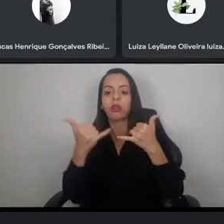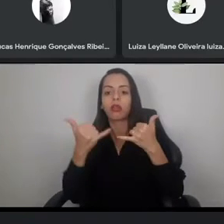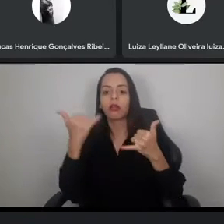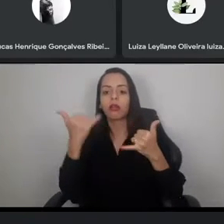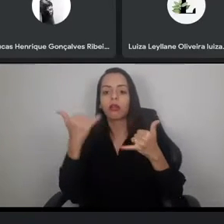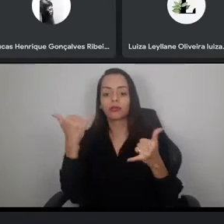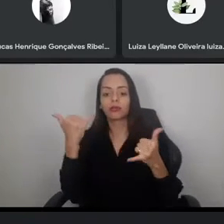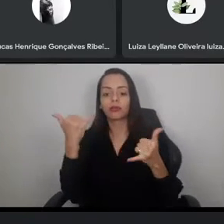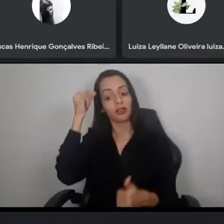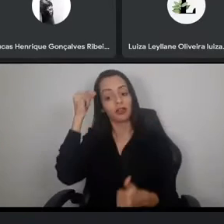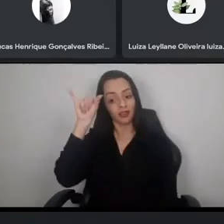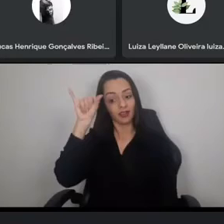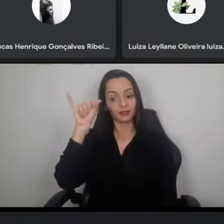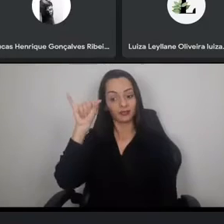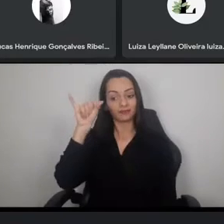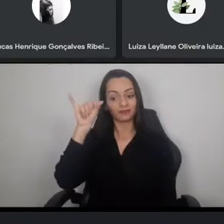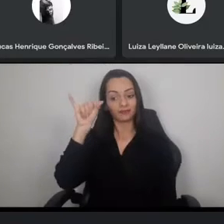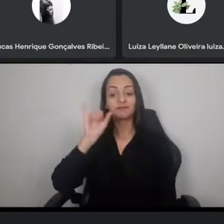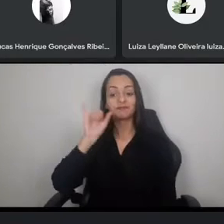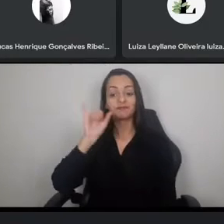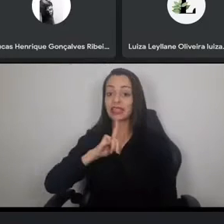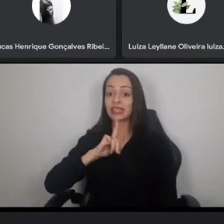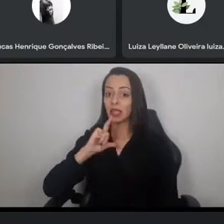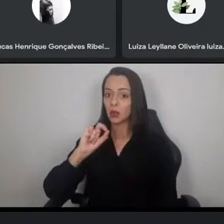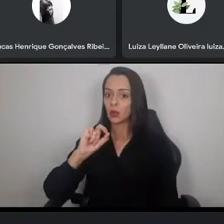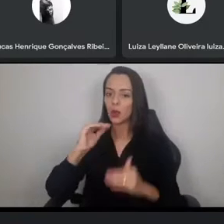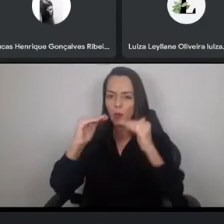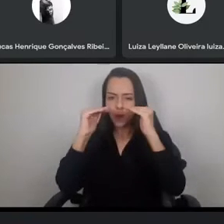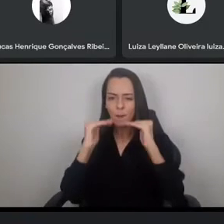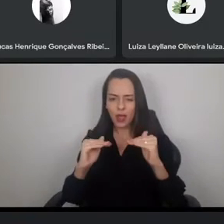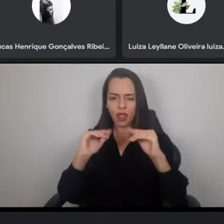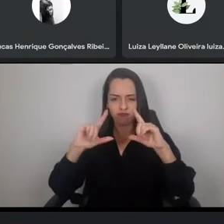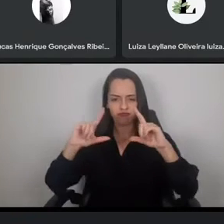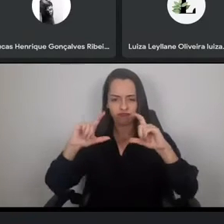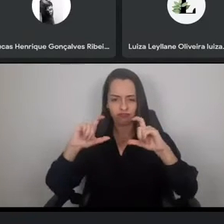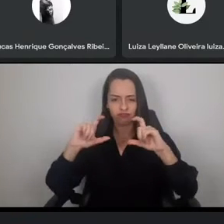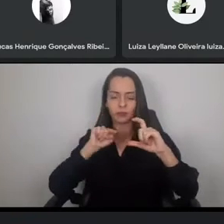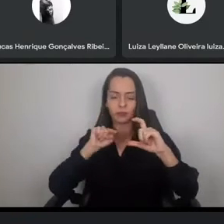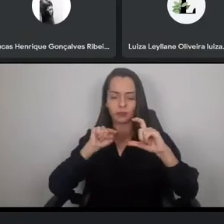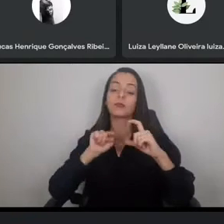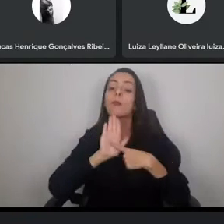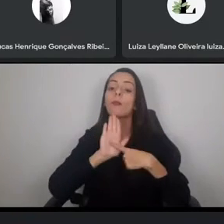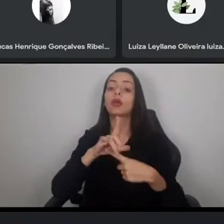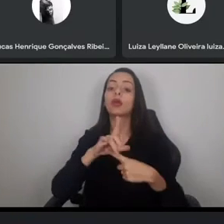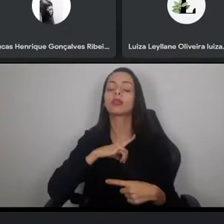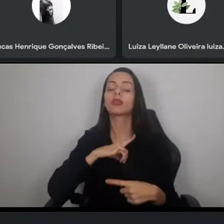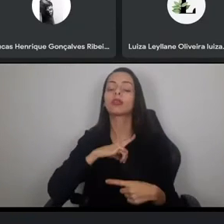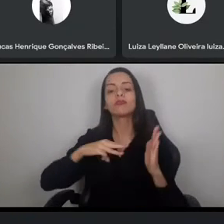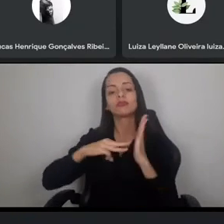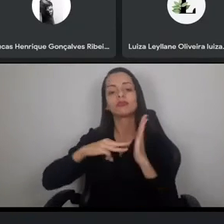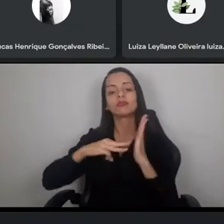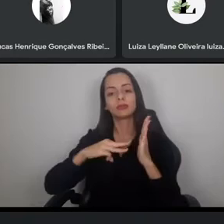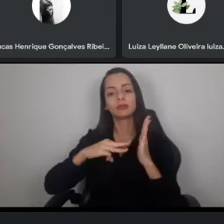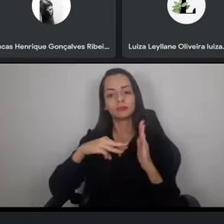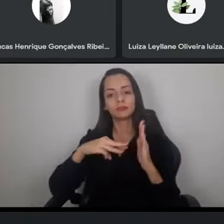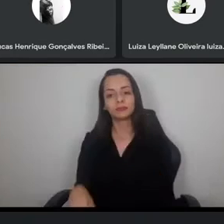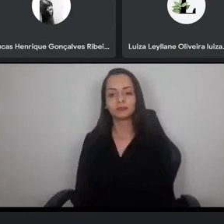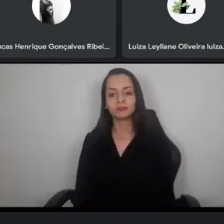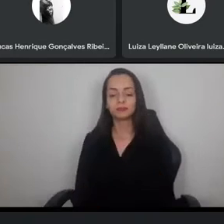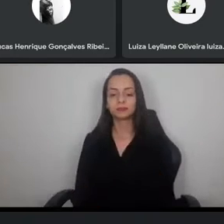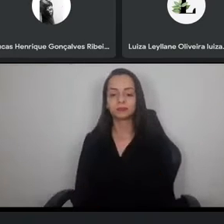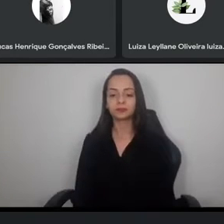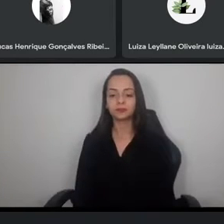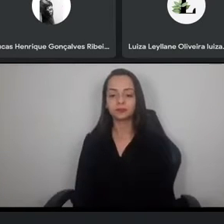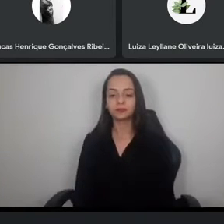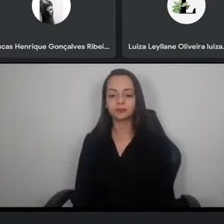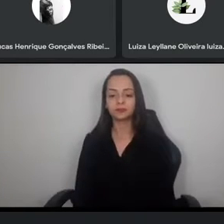Na figura abaixo, podemos observar uma tomada referente a um